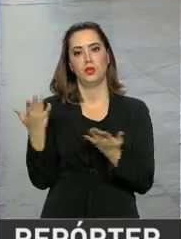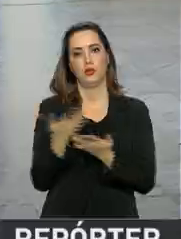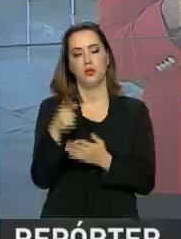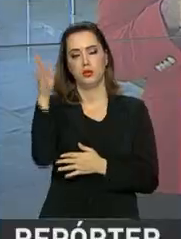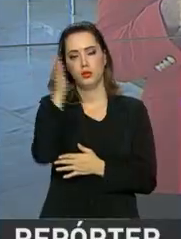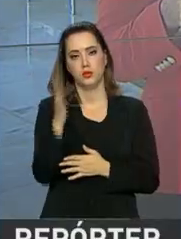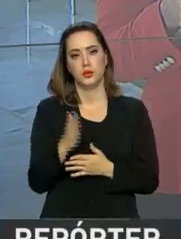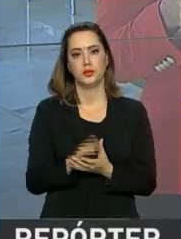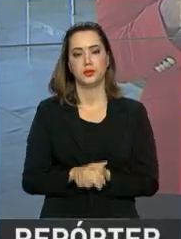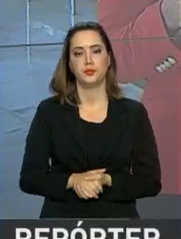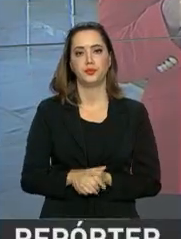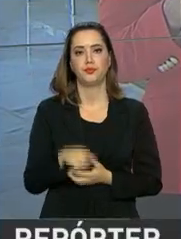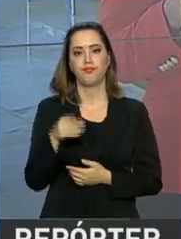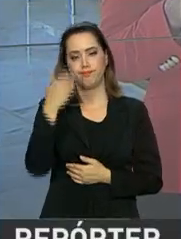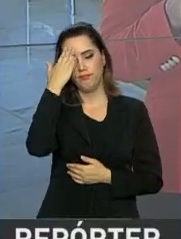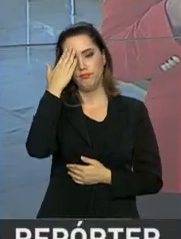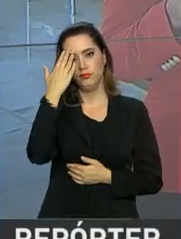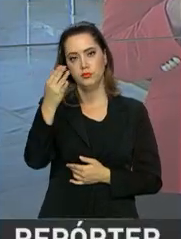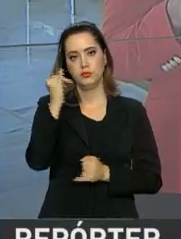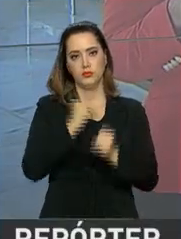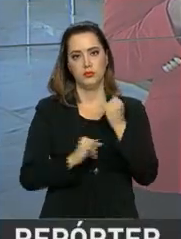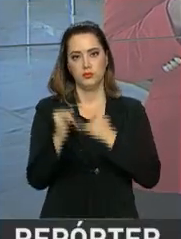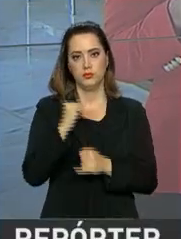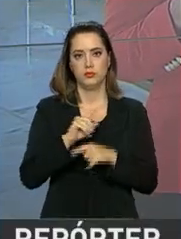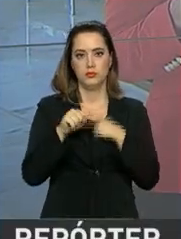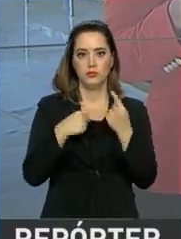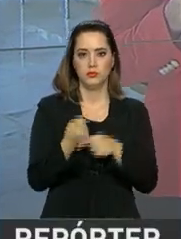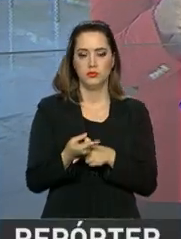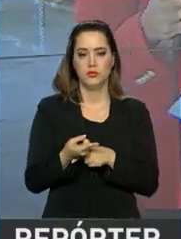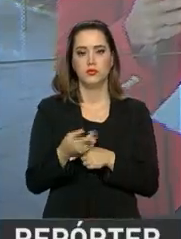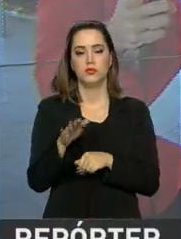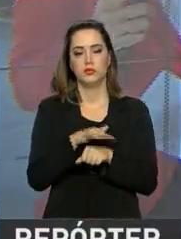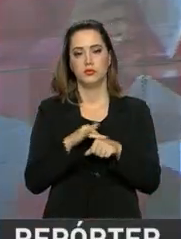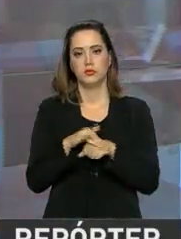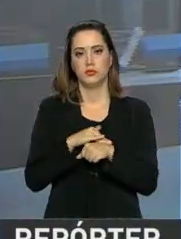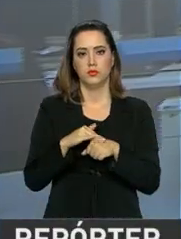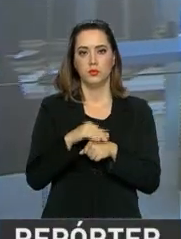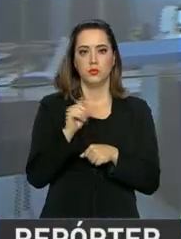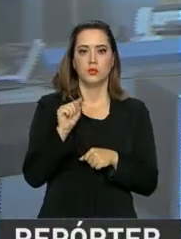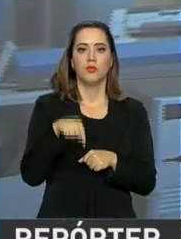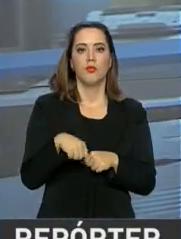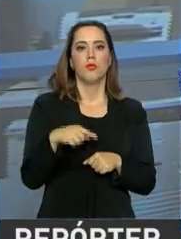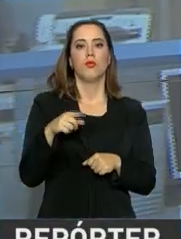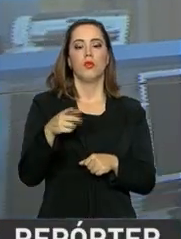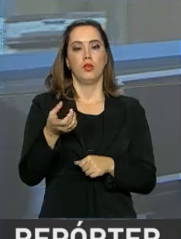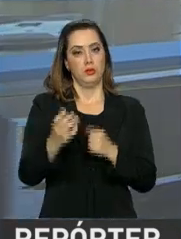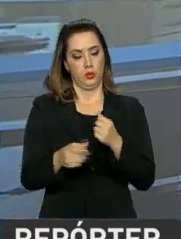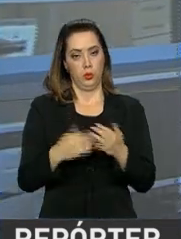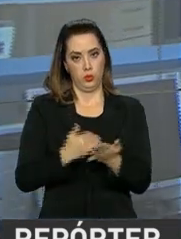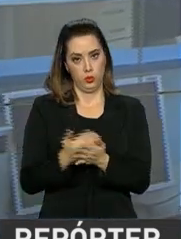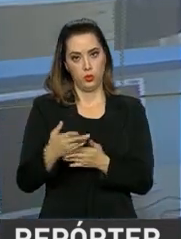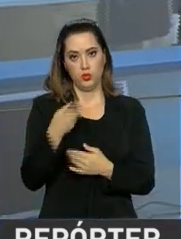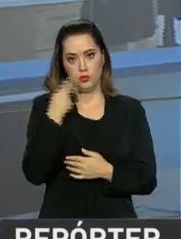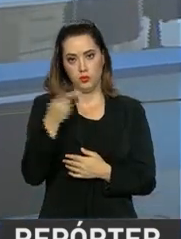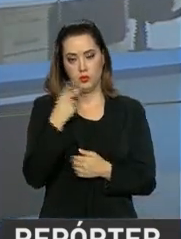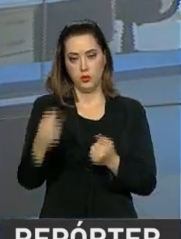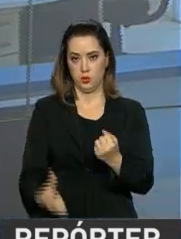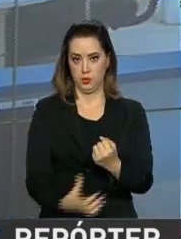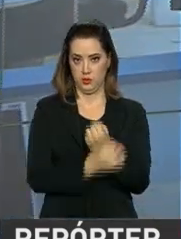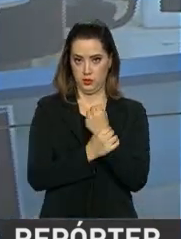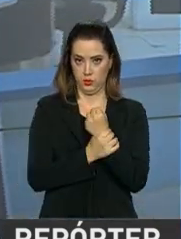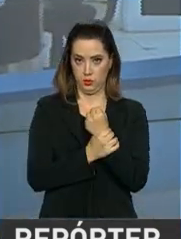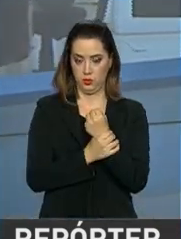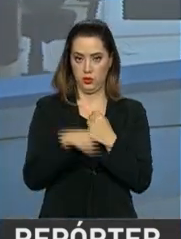Daniele? Paulo, obrigada pelas suas informações. Daqui a pouco a gente volta a conversar. Ainda sobre segurança, as restrições ao espaço aéreo do Rio de